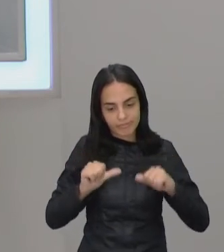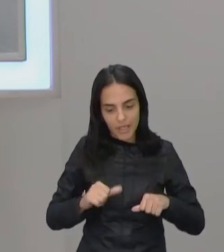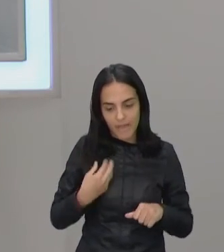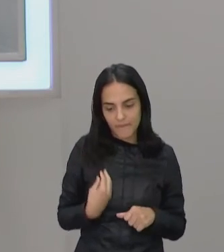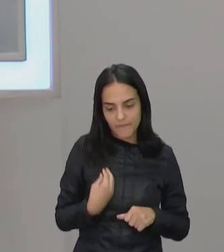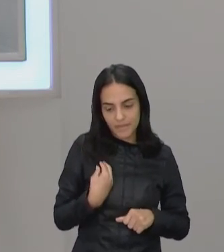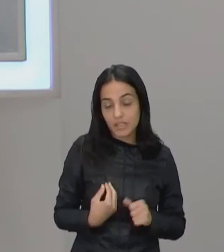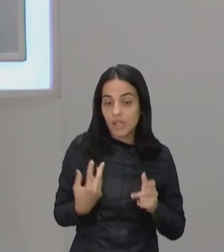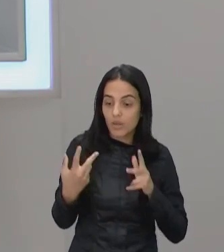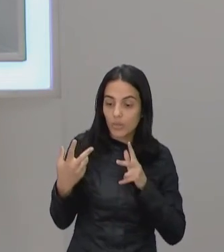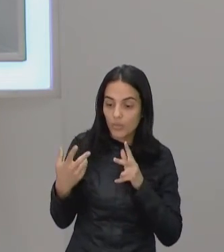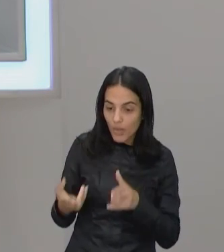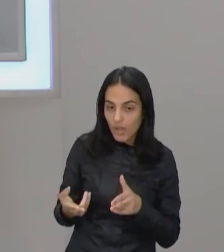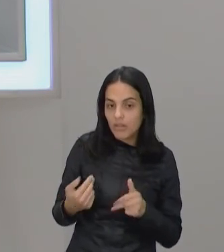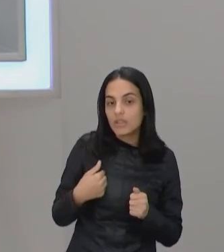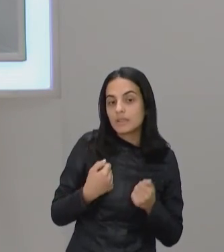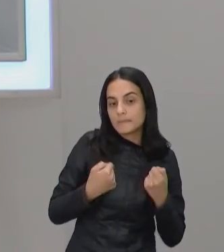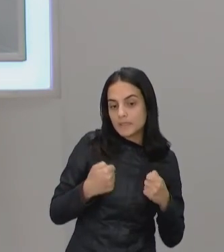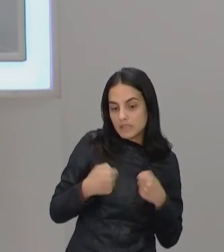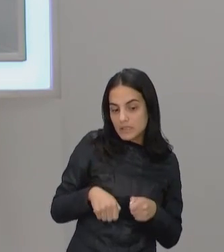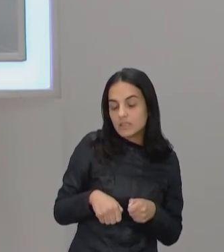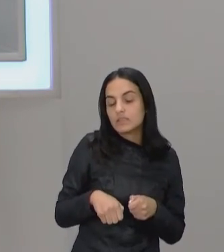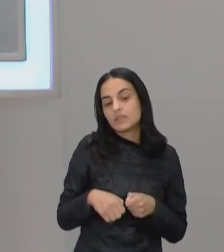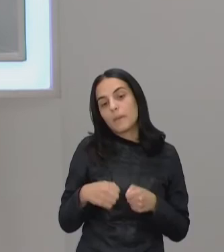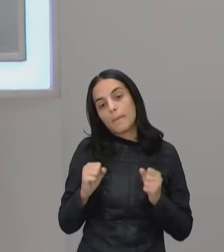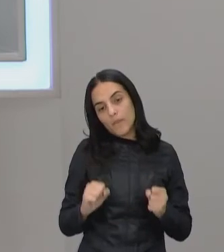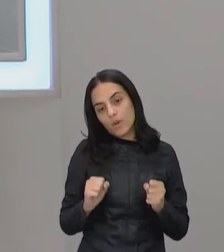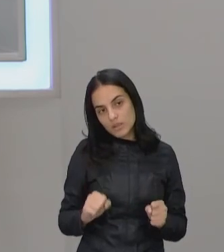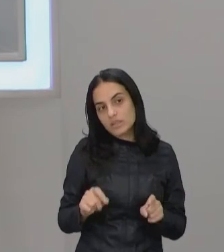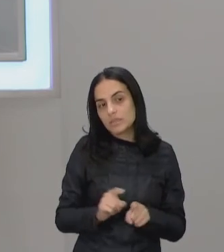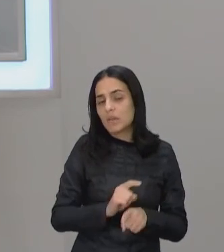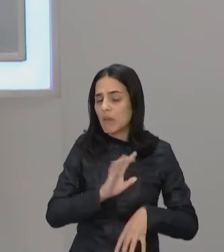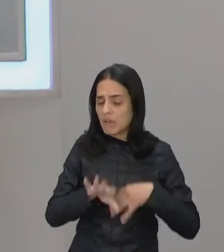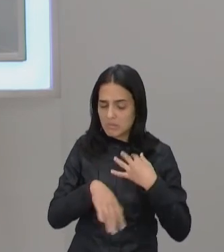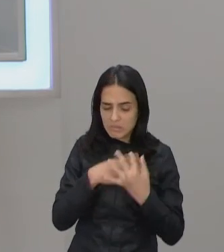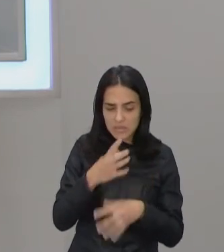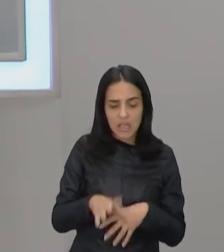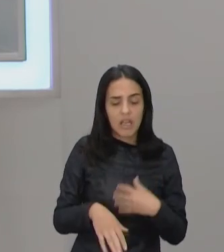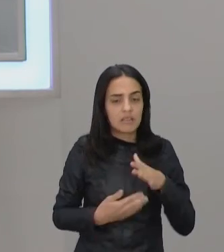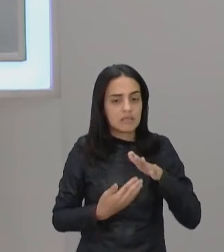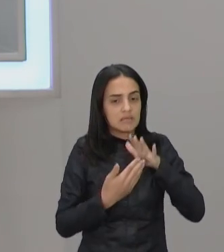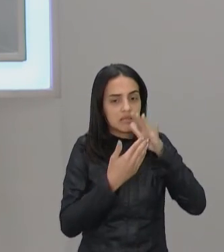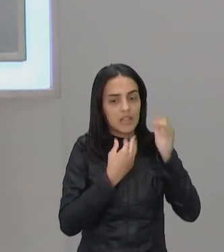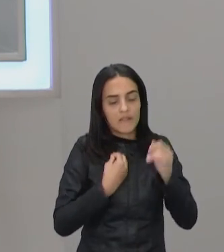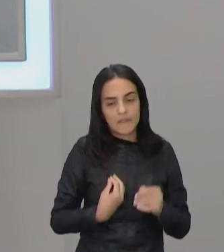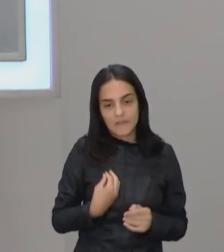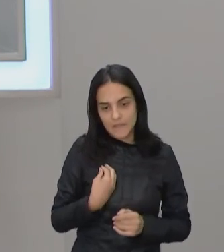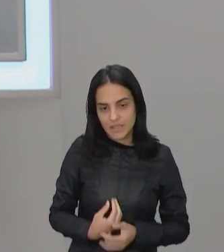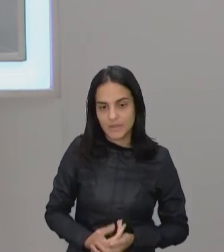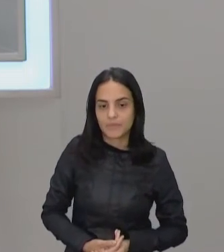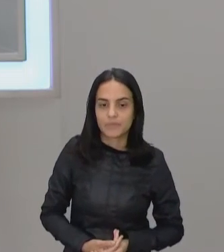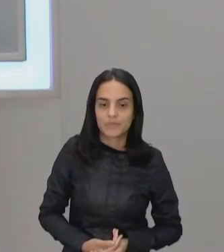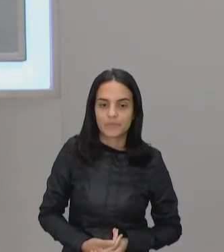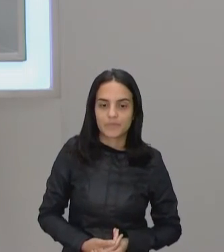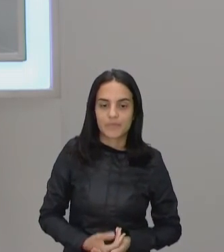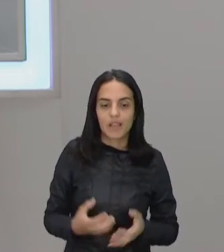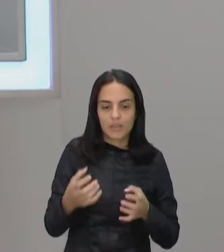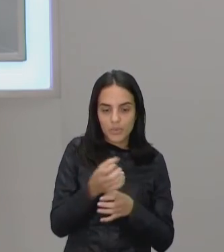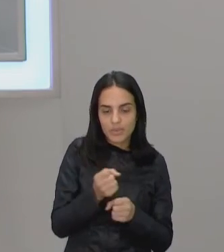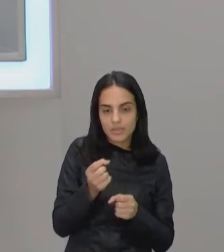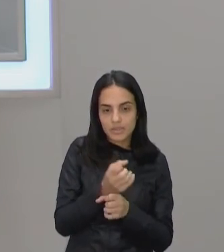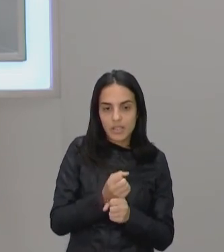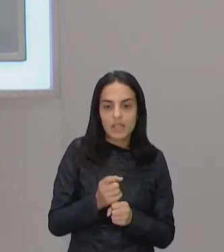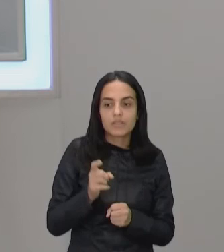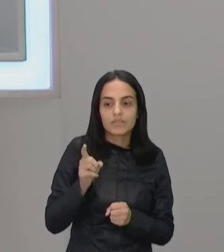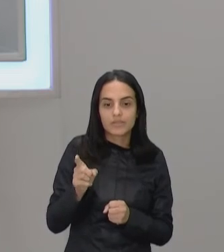Da mesma forma que aqueles que são necessários e indispensáveis também podem atrapalhar e bloquear a via metabólica. Vai depender do quê? Da quantidade em que